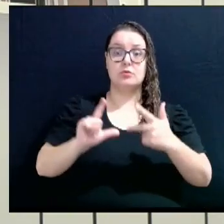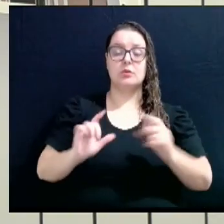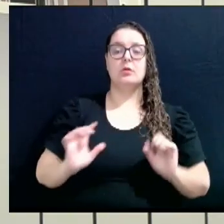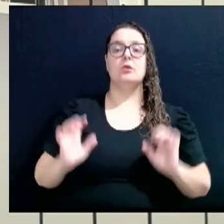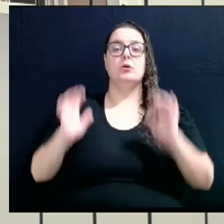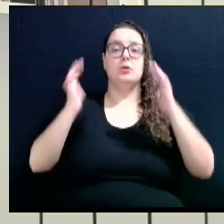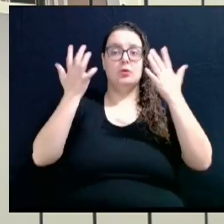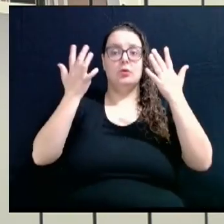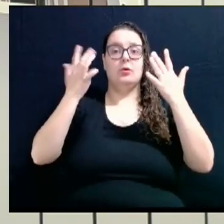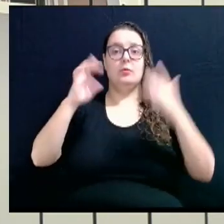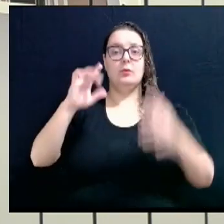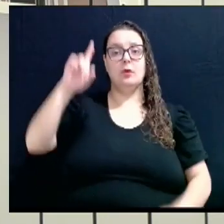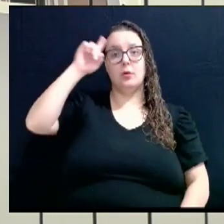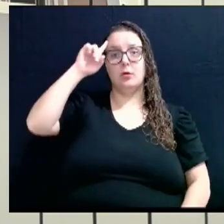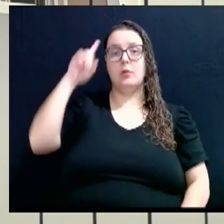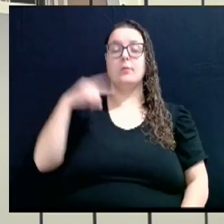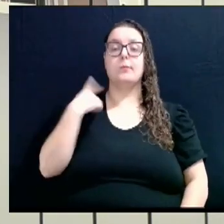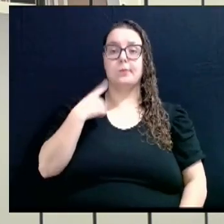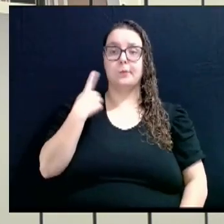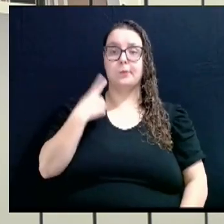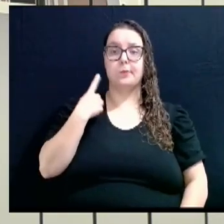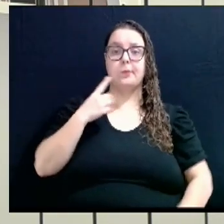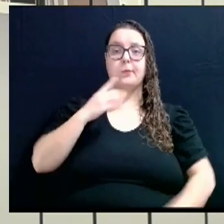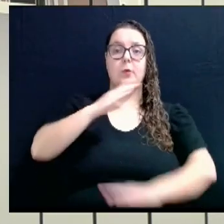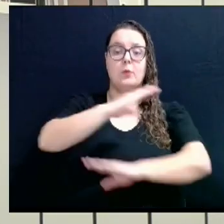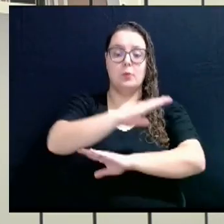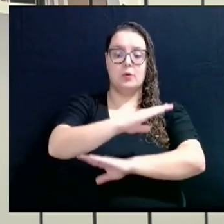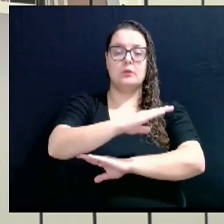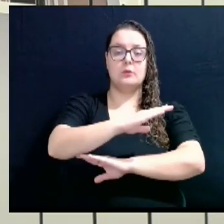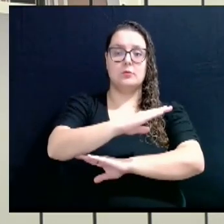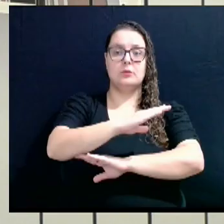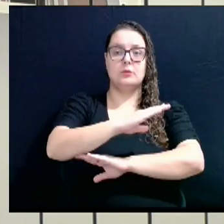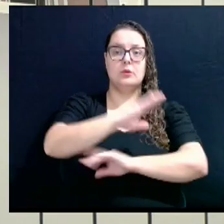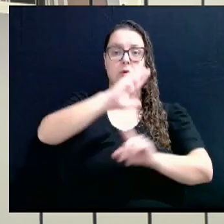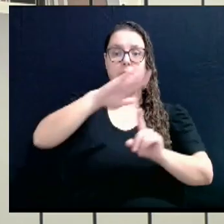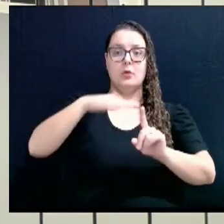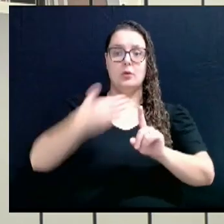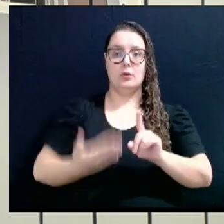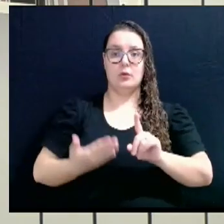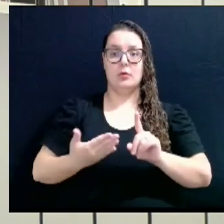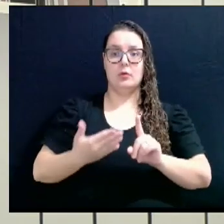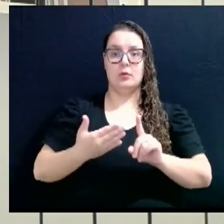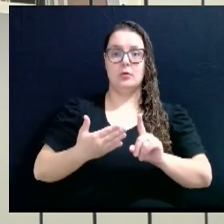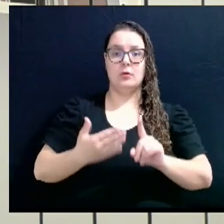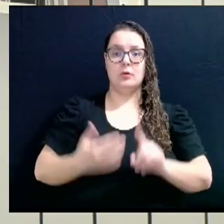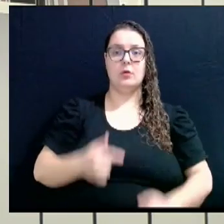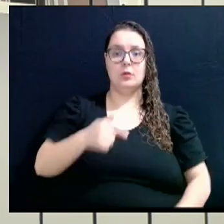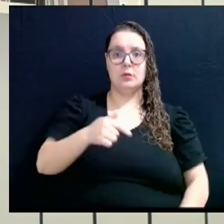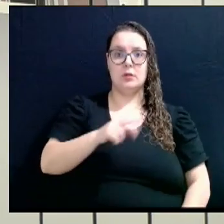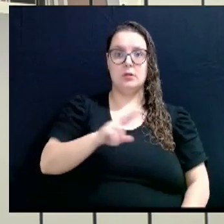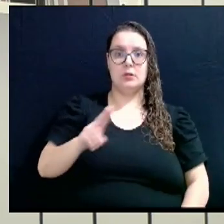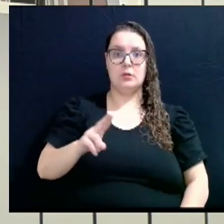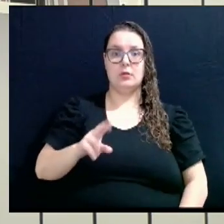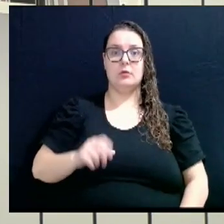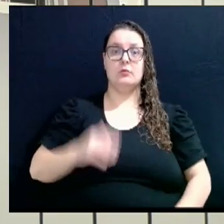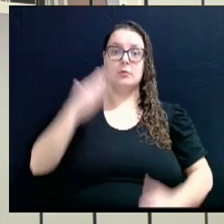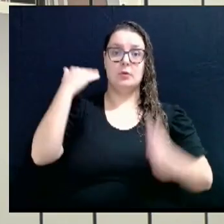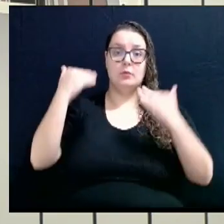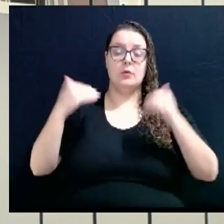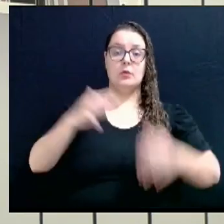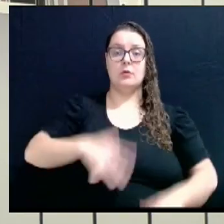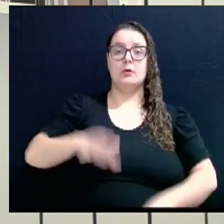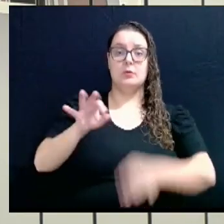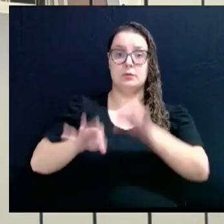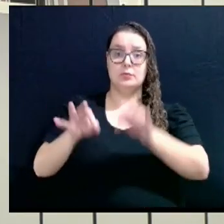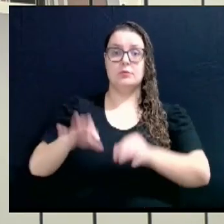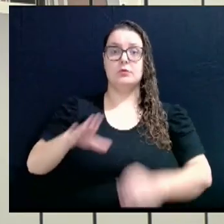do Advogado, a Câmara Municipal de Campinas homenageou 7 nomes de destaque do cenário jurídico da cidade com